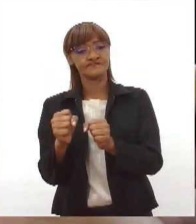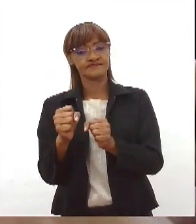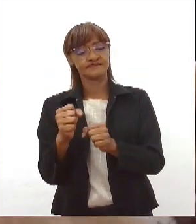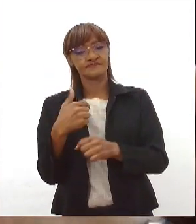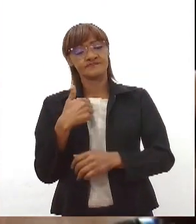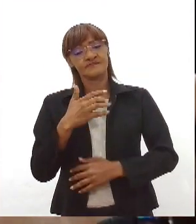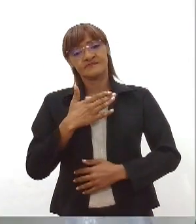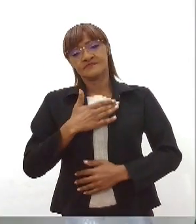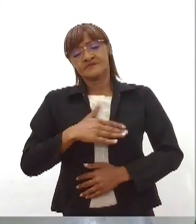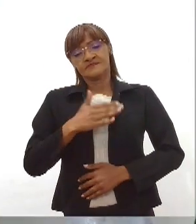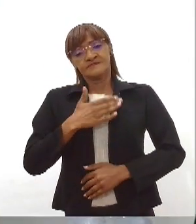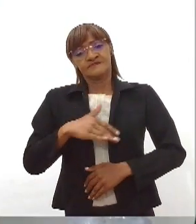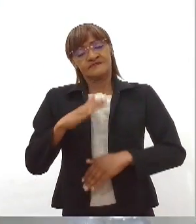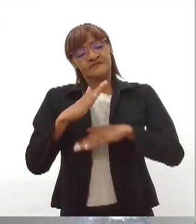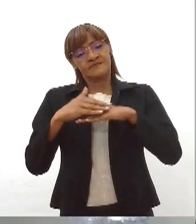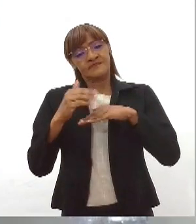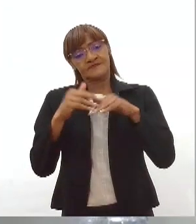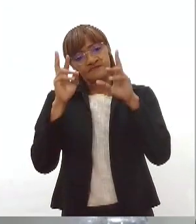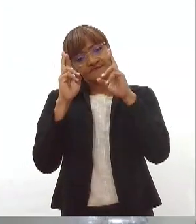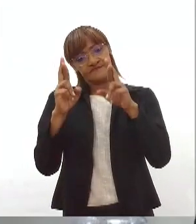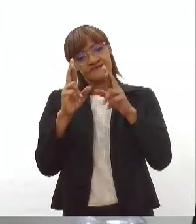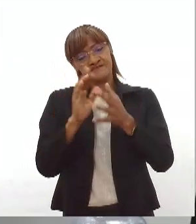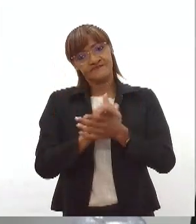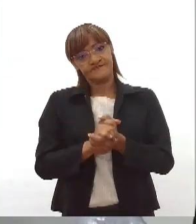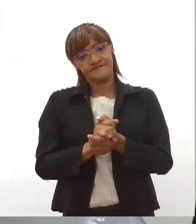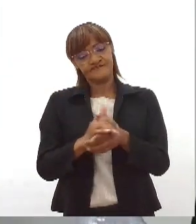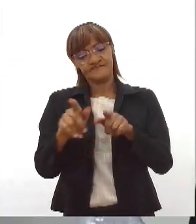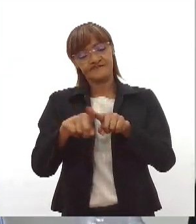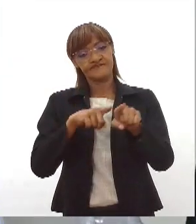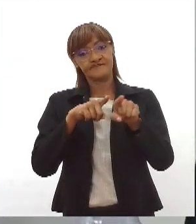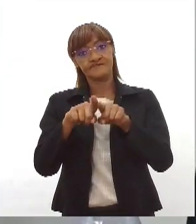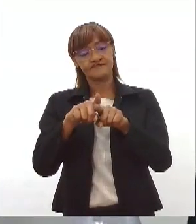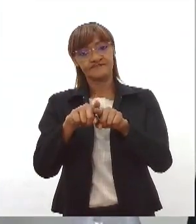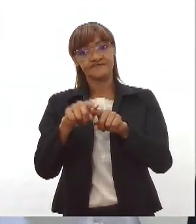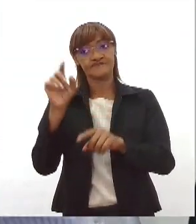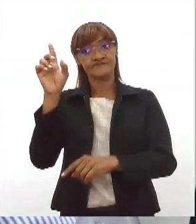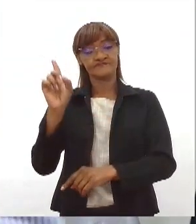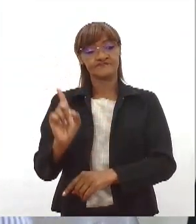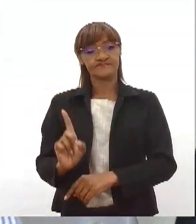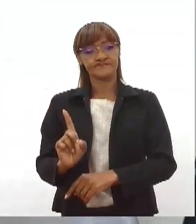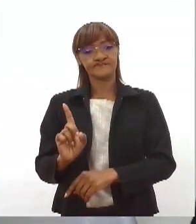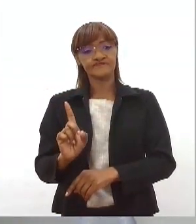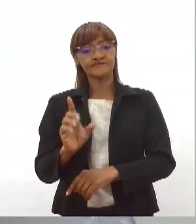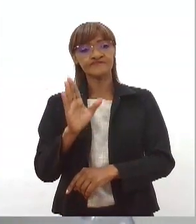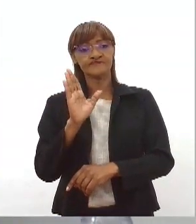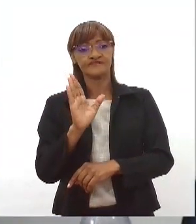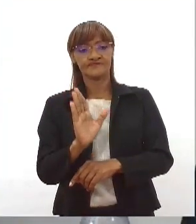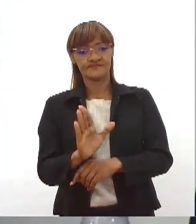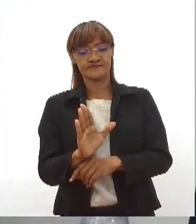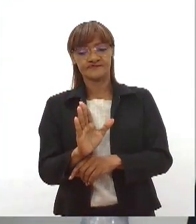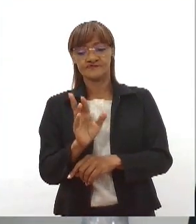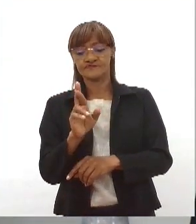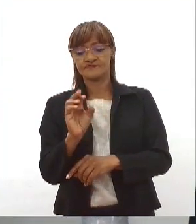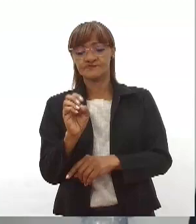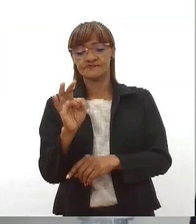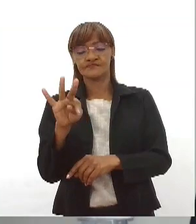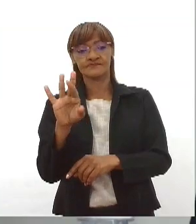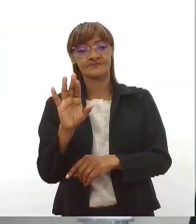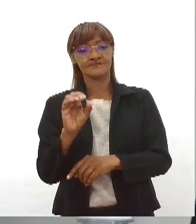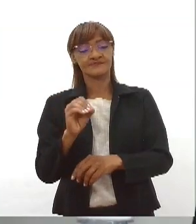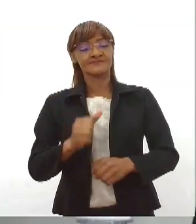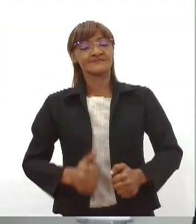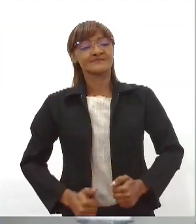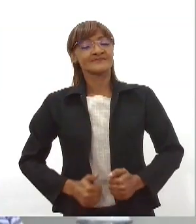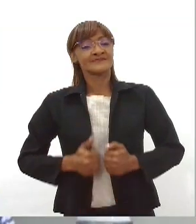muito carinho com muito respeito a todos irmão e diretor geral da Lesi Roberto Bispo falou do orgulho e da Alegria